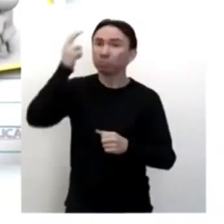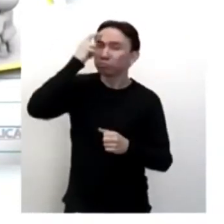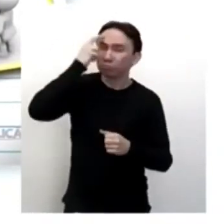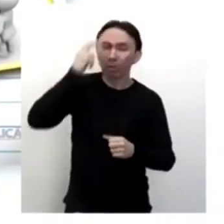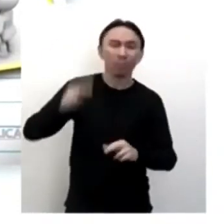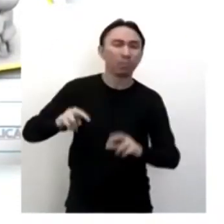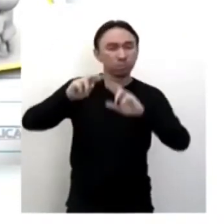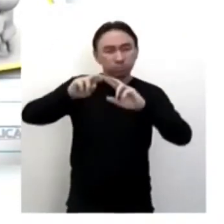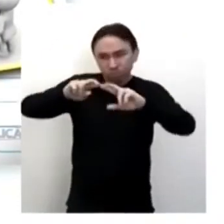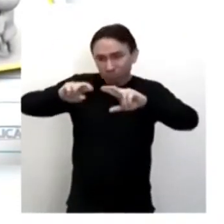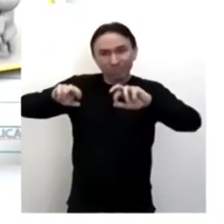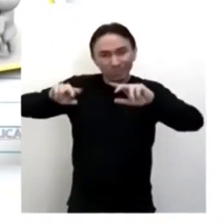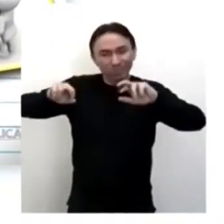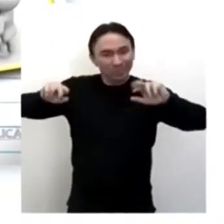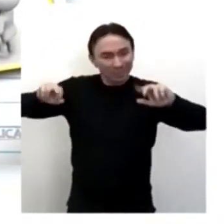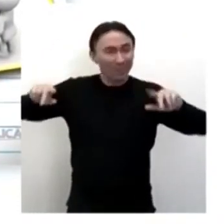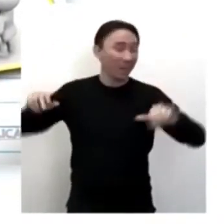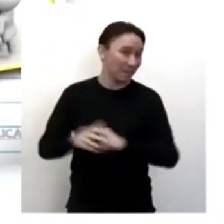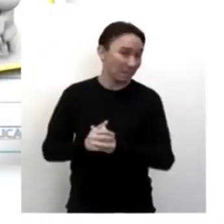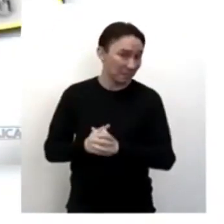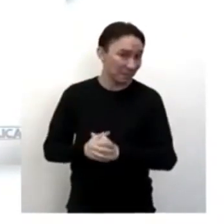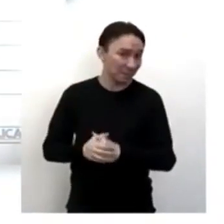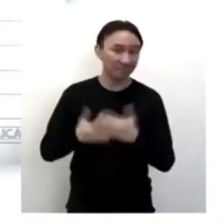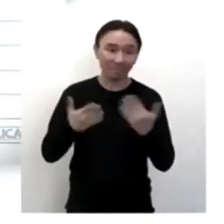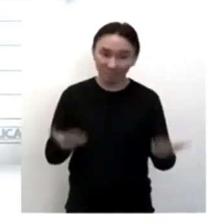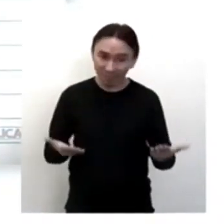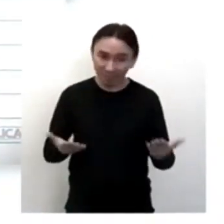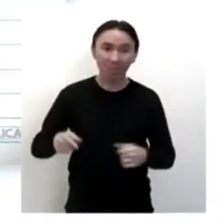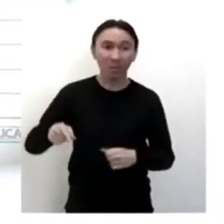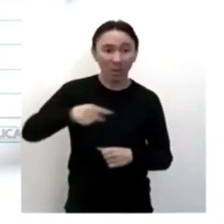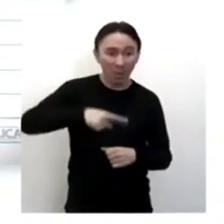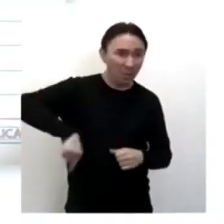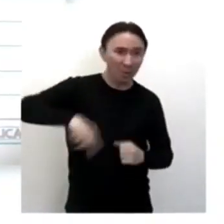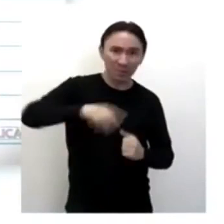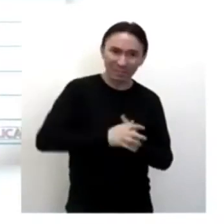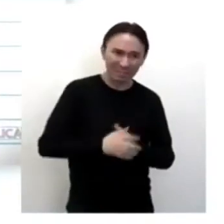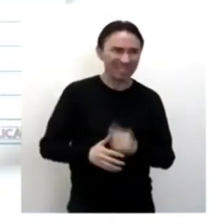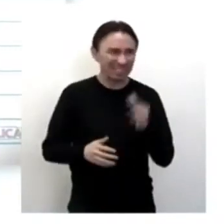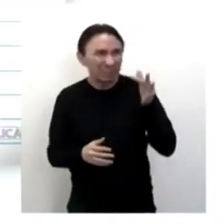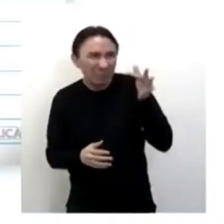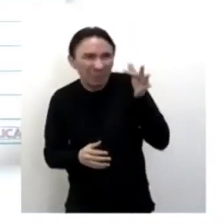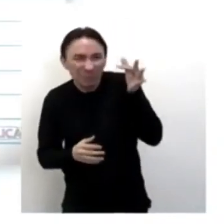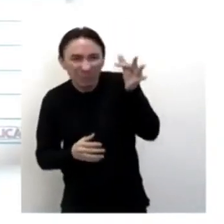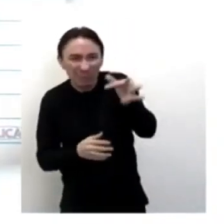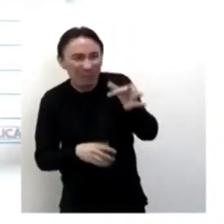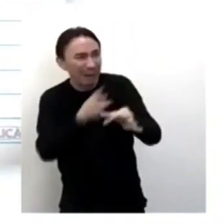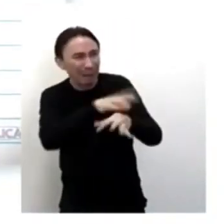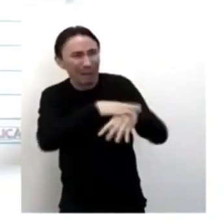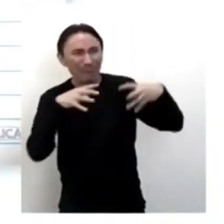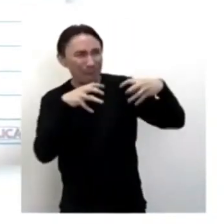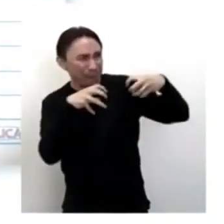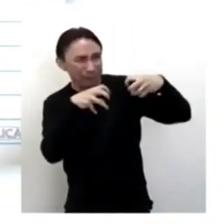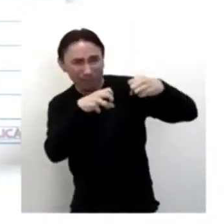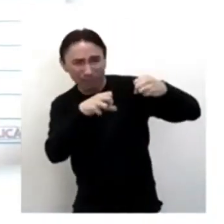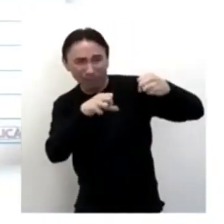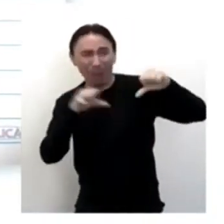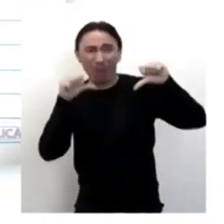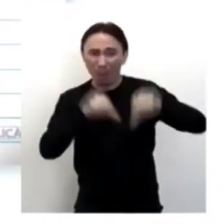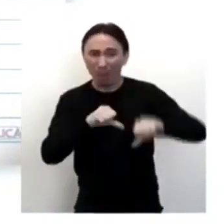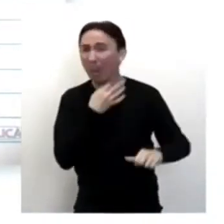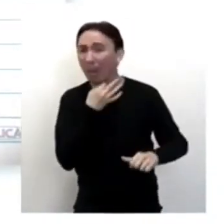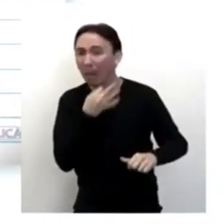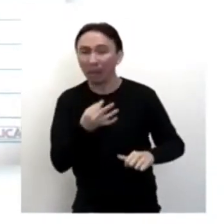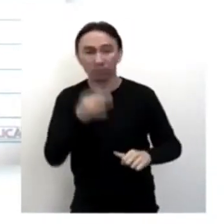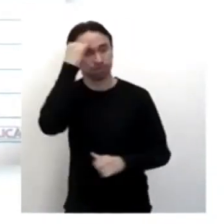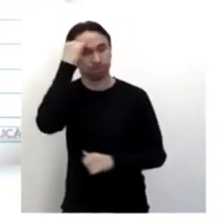entre outros fatores. Só assim evitaremos esses futuros apocalípticos que vemos em filmes de catástrofe, não é mesmo? E mesmo